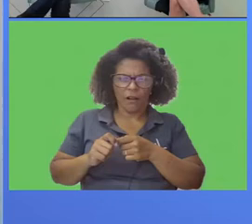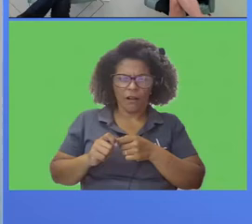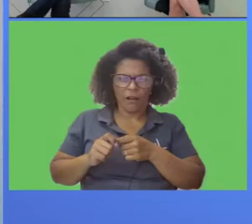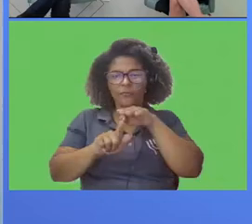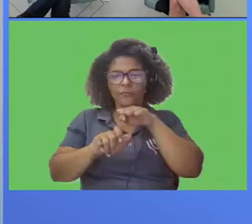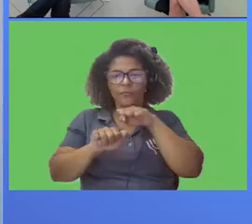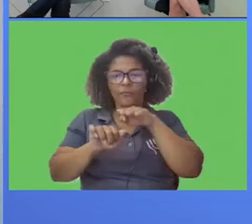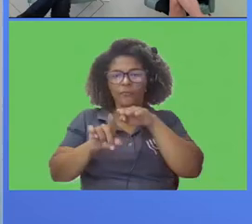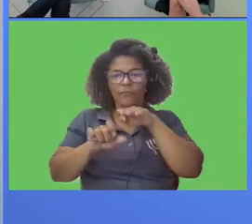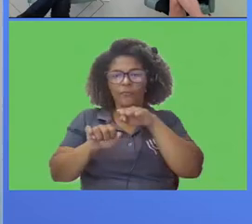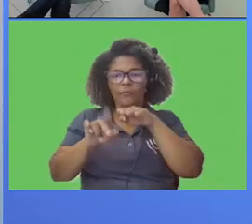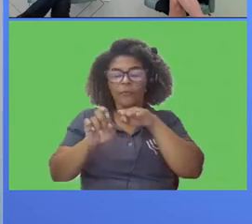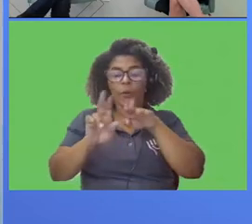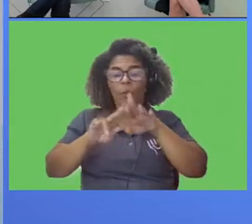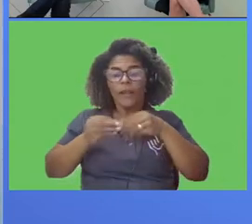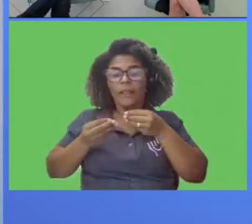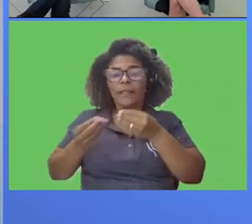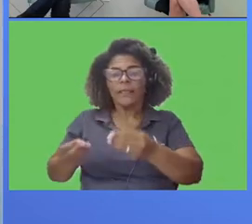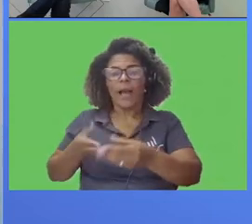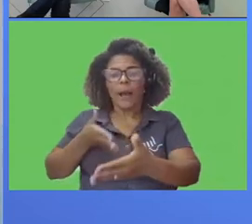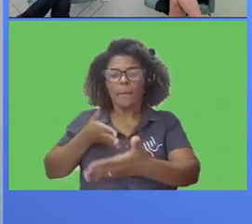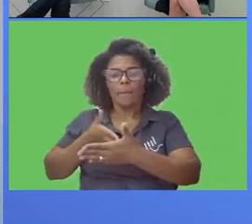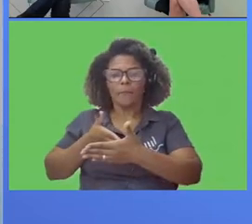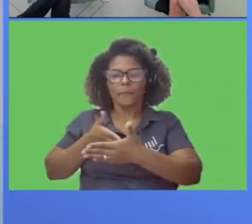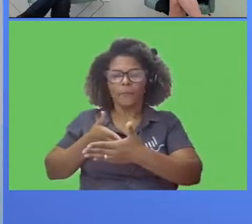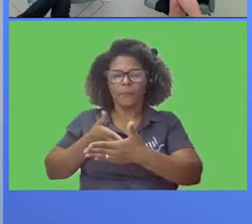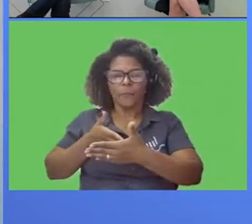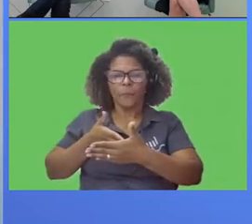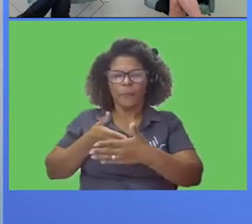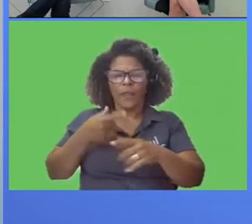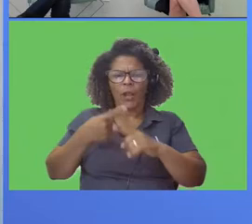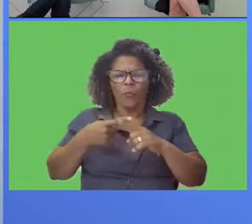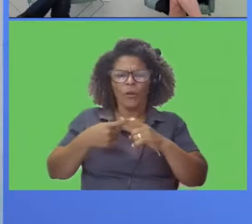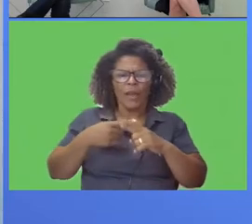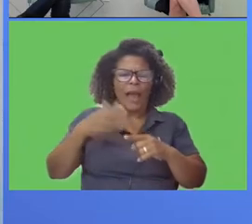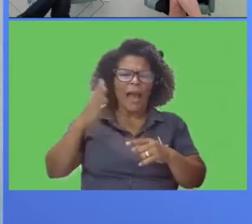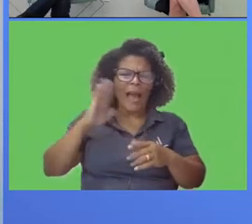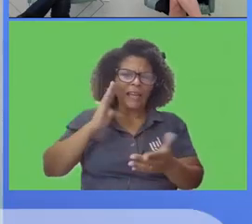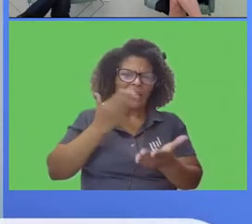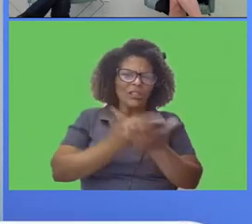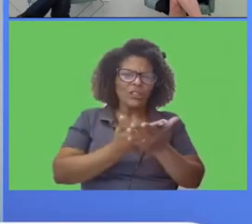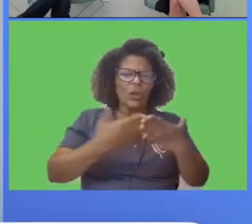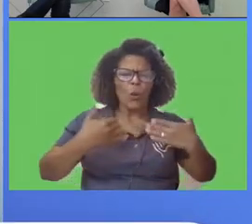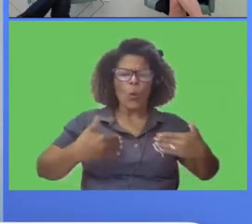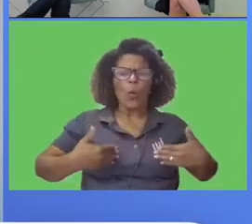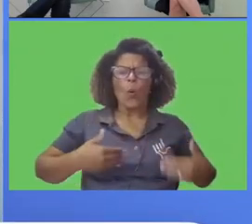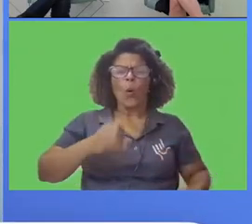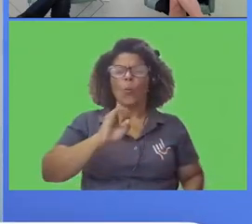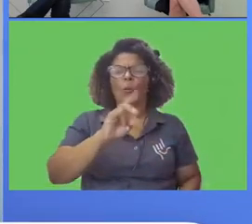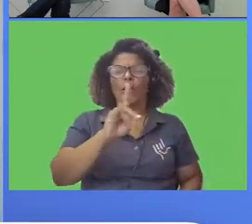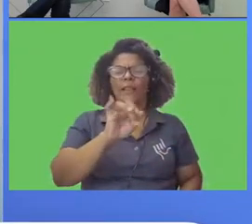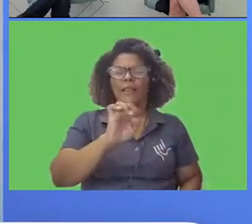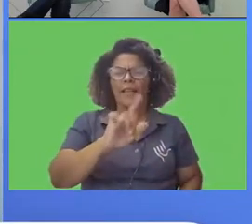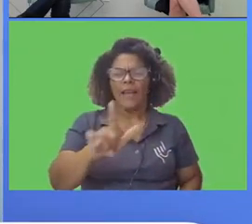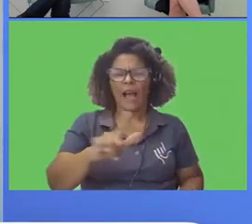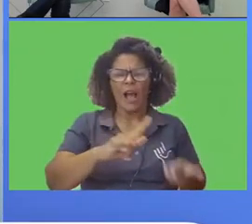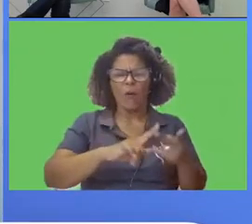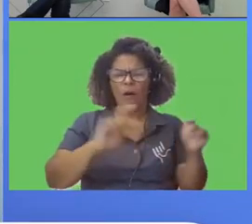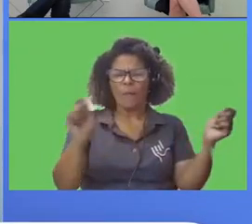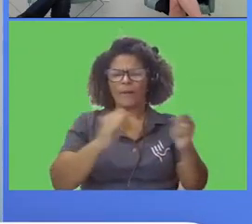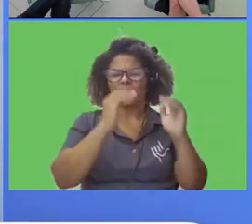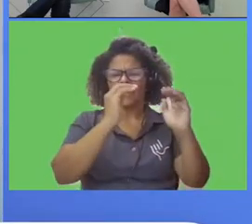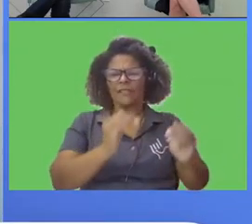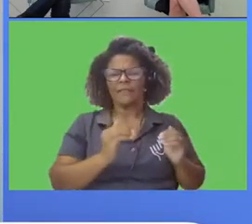barreiras impostas a elas, né? Nessa pressuposição do corpo ideal típico, da sua capacidade máxima, e